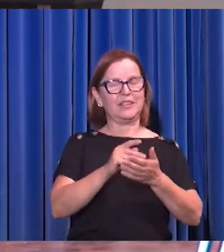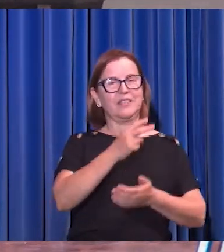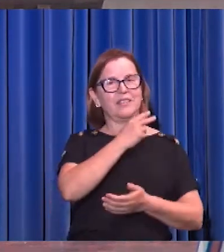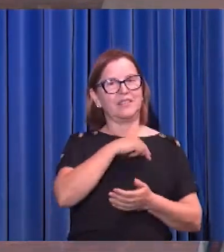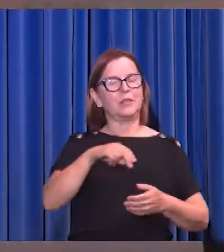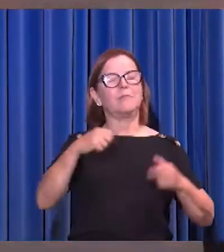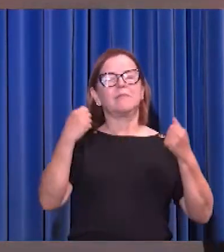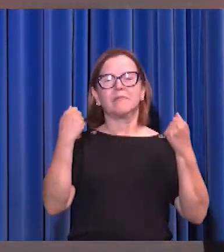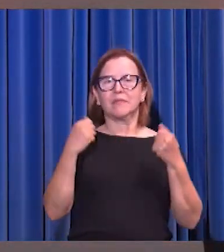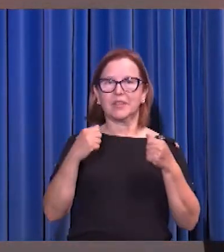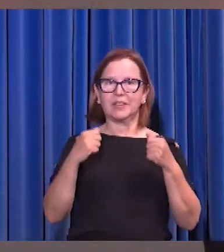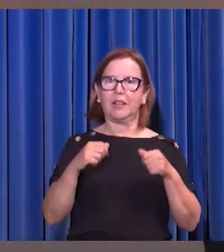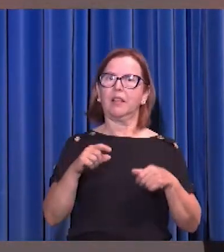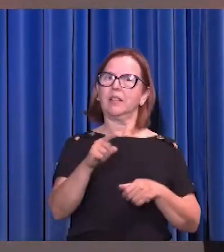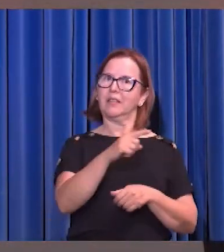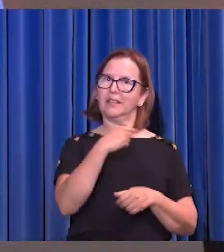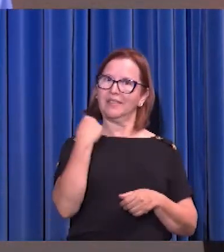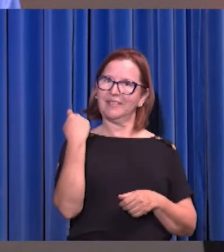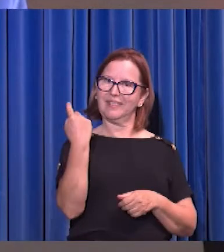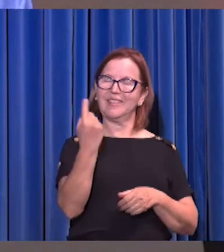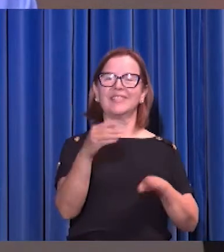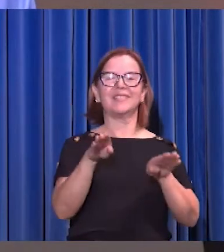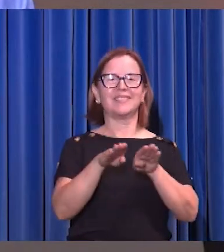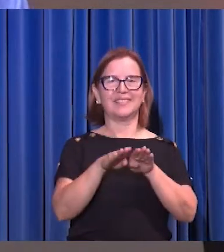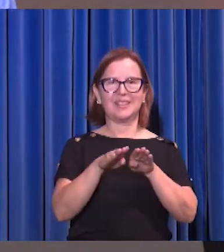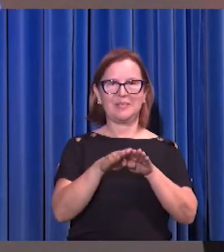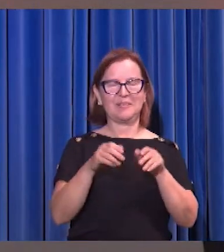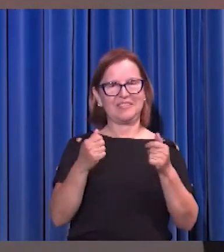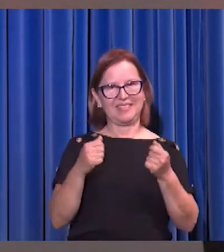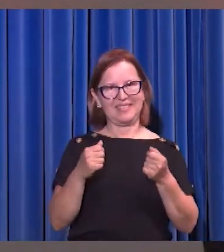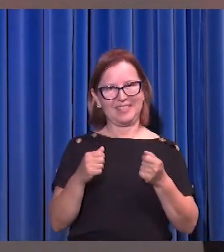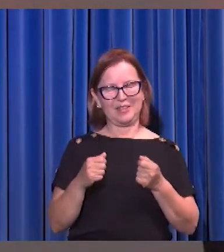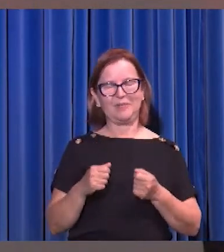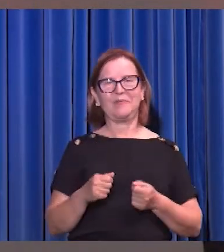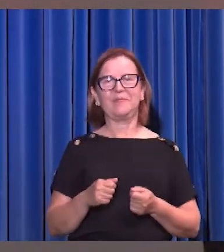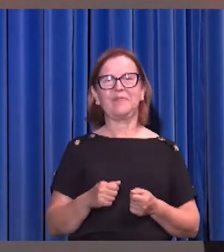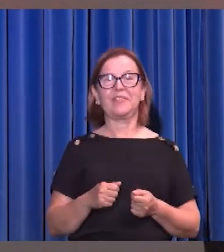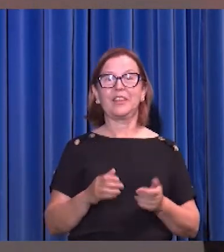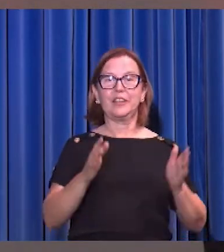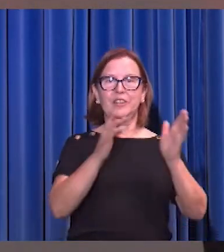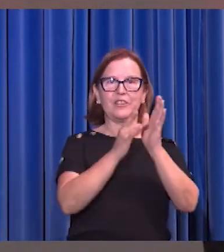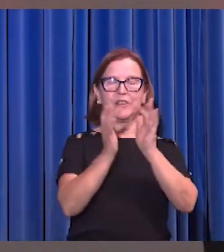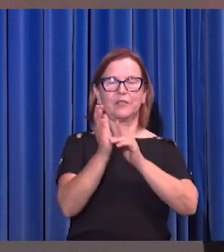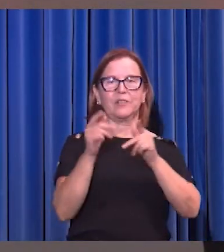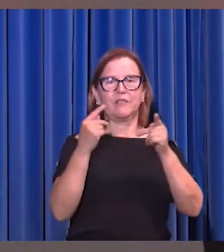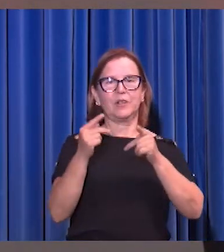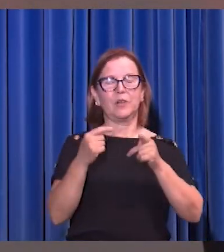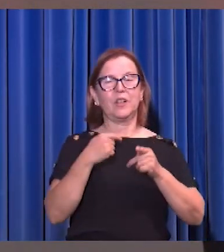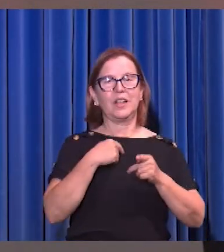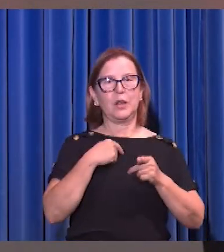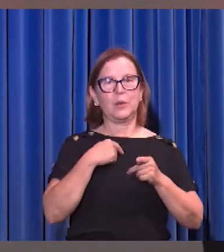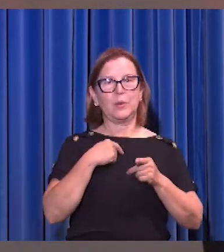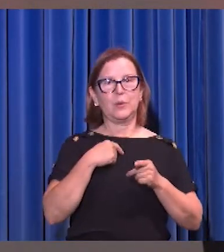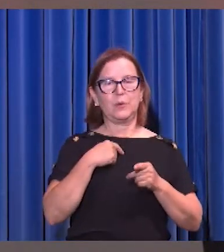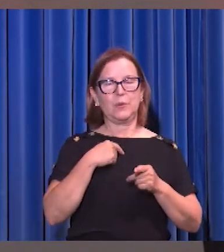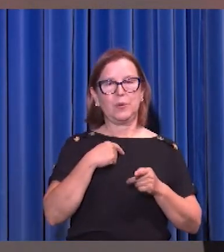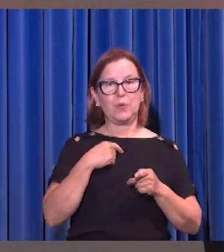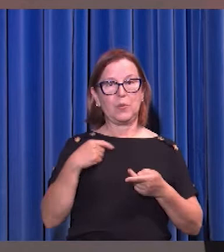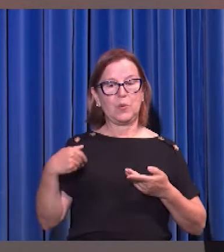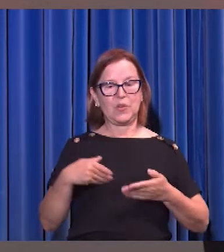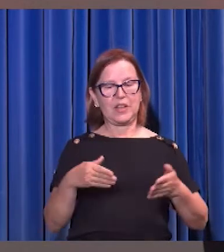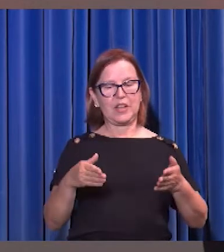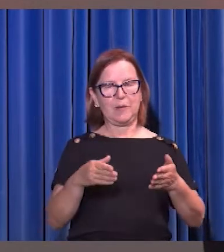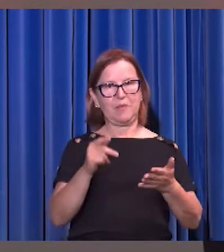e nós também. Lembrando que o próprio Jesus diz: eu sou o caminho, a verdade e